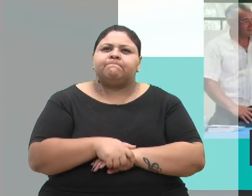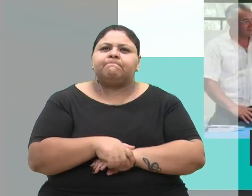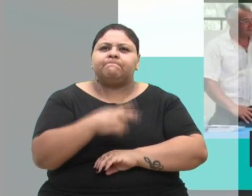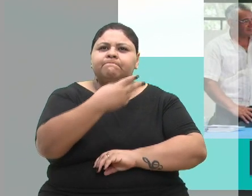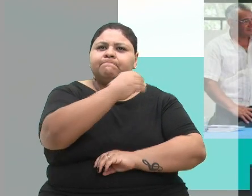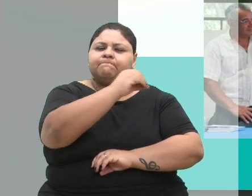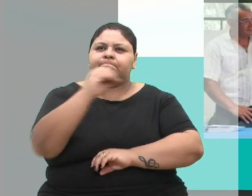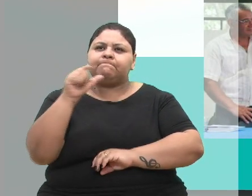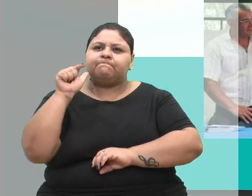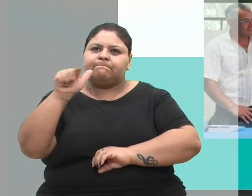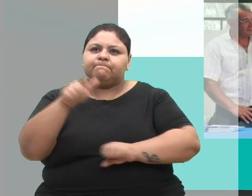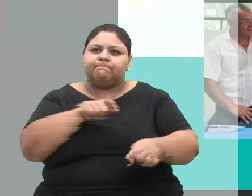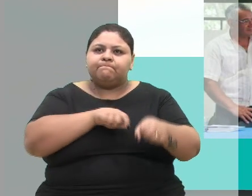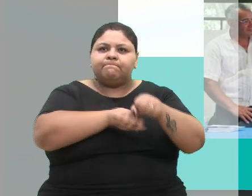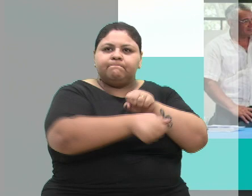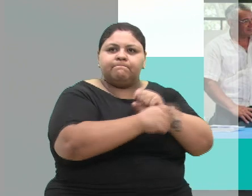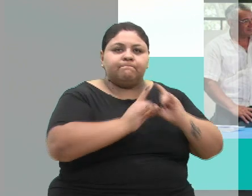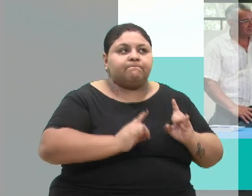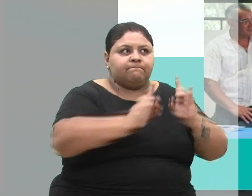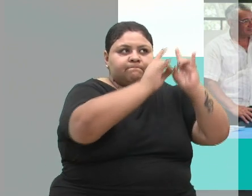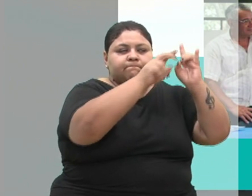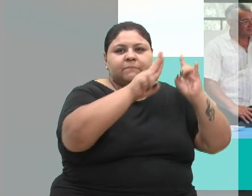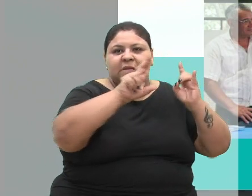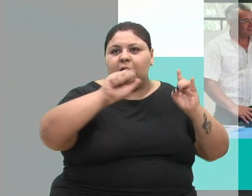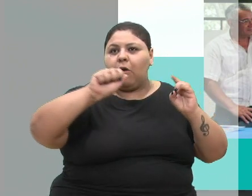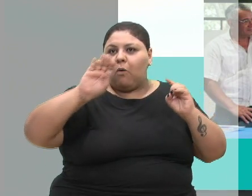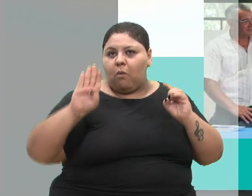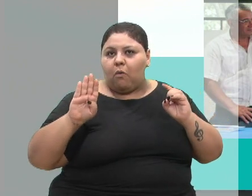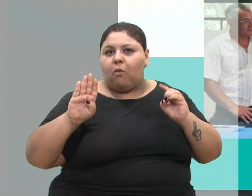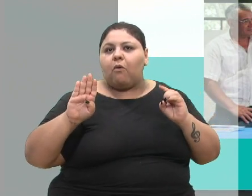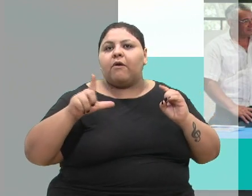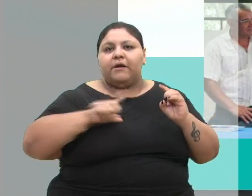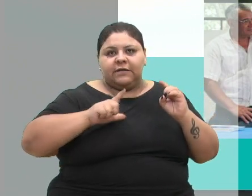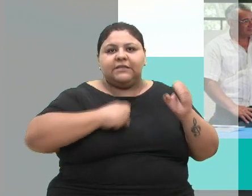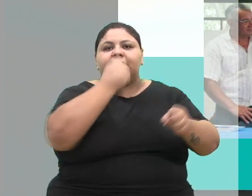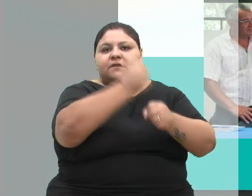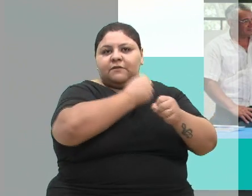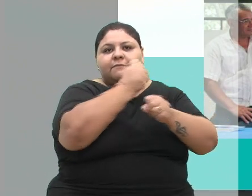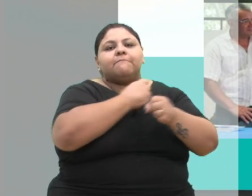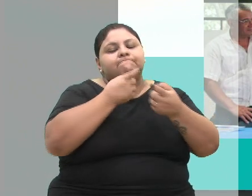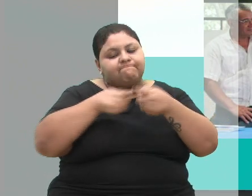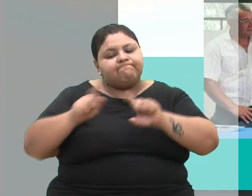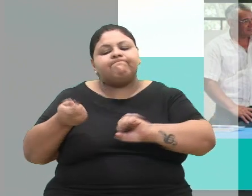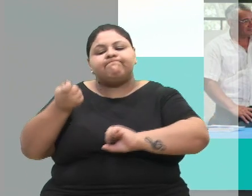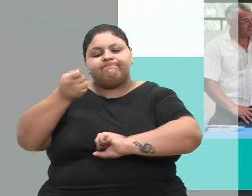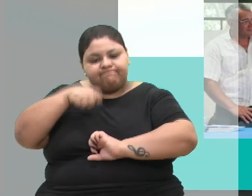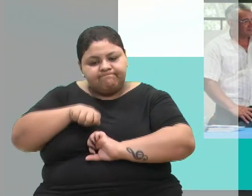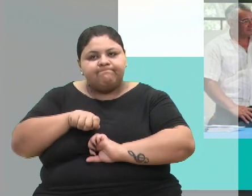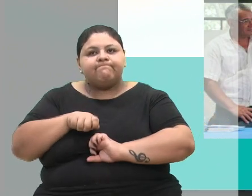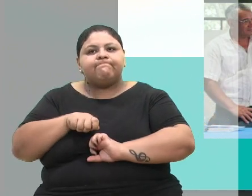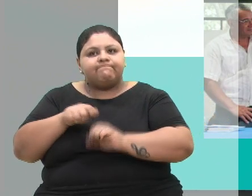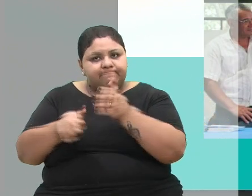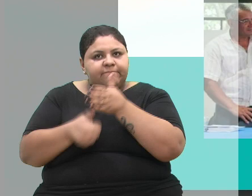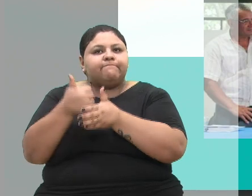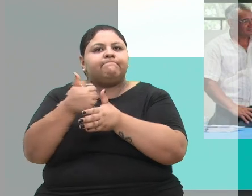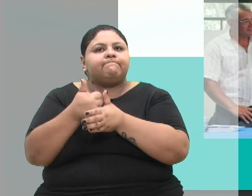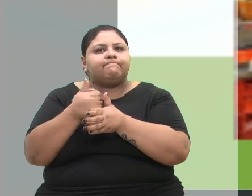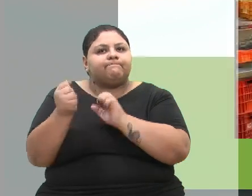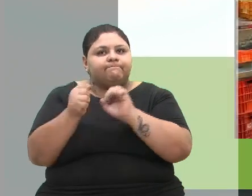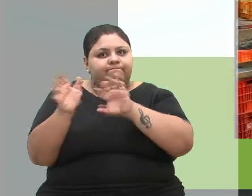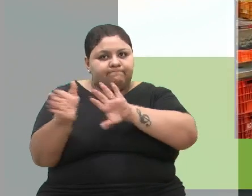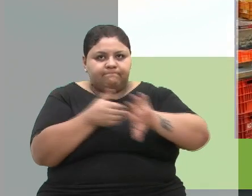200 mil também para investimentos no prédio da UAB, né? Passou por reformas, mas ainda precisa, de melhorias. Pode